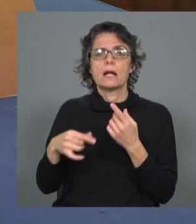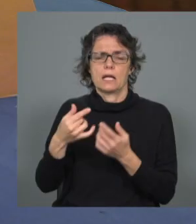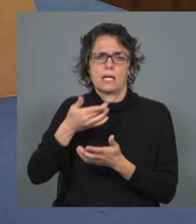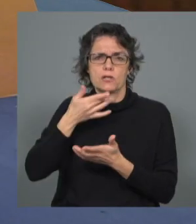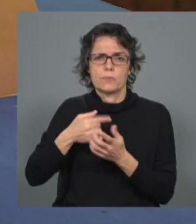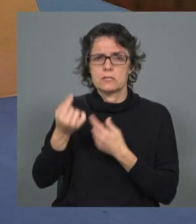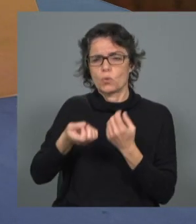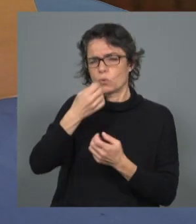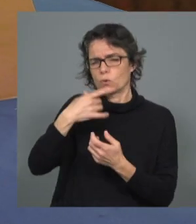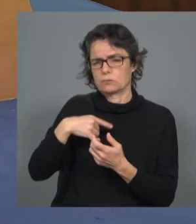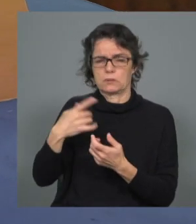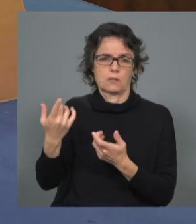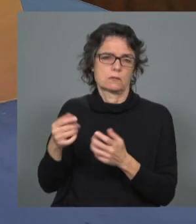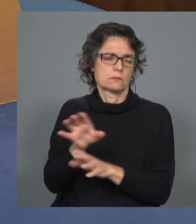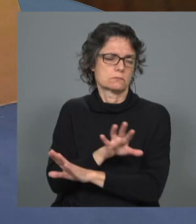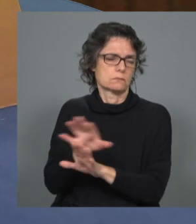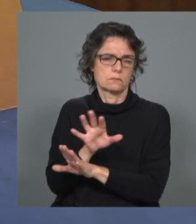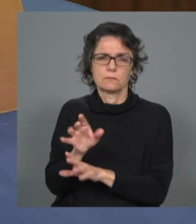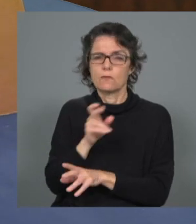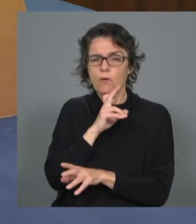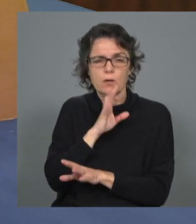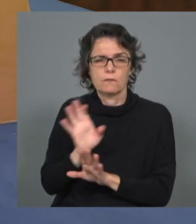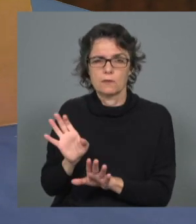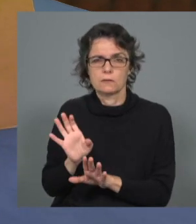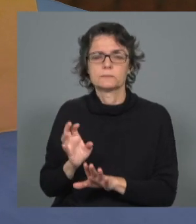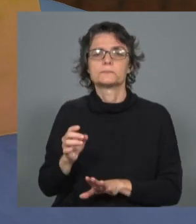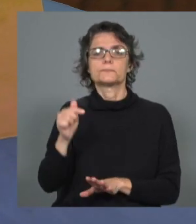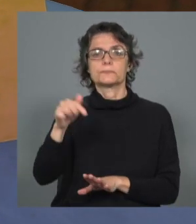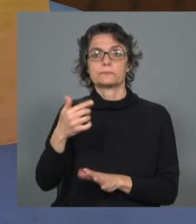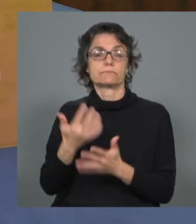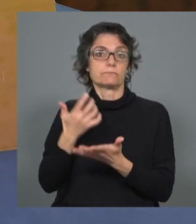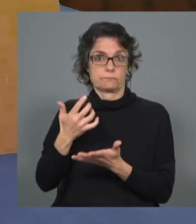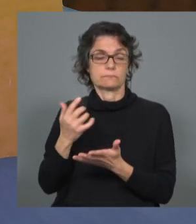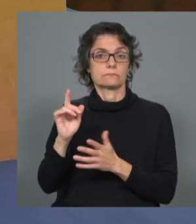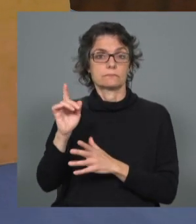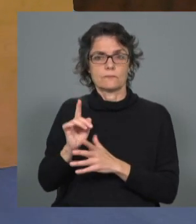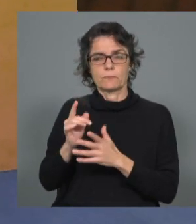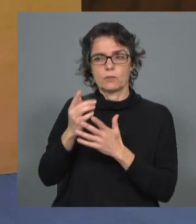tiveram e que de facto aquilo foi um inferno. E portanto esse foi o primeiro impacto de